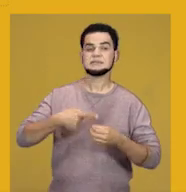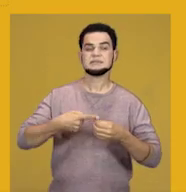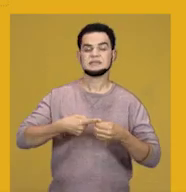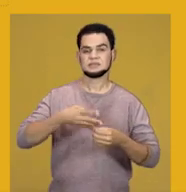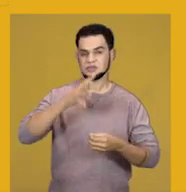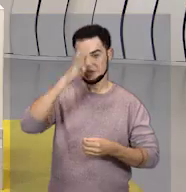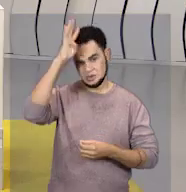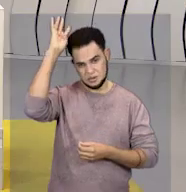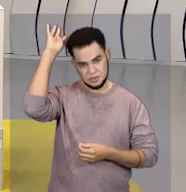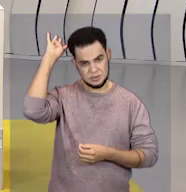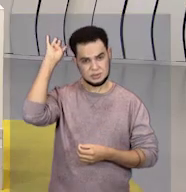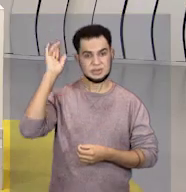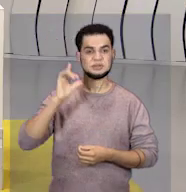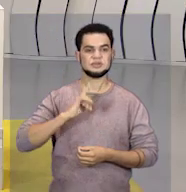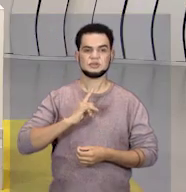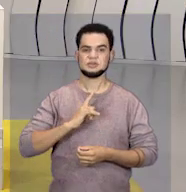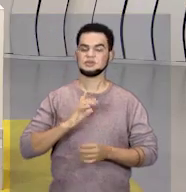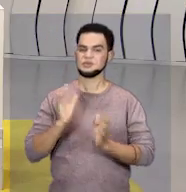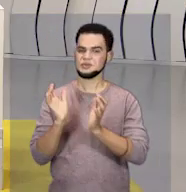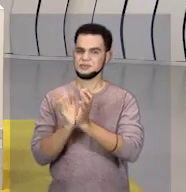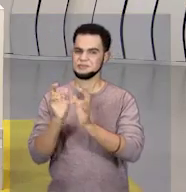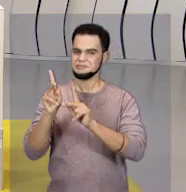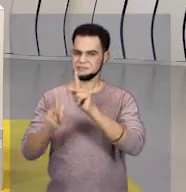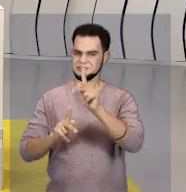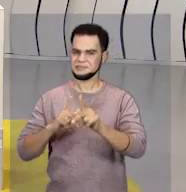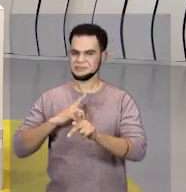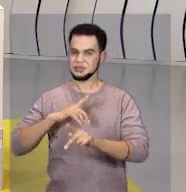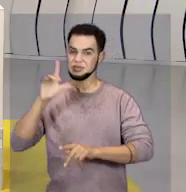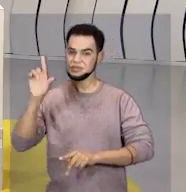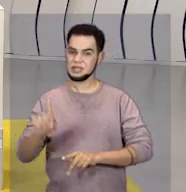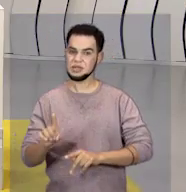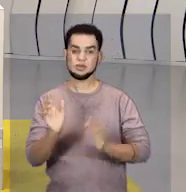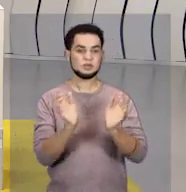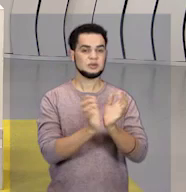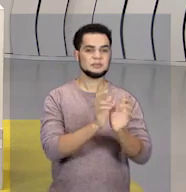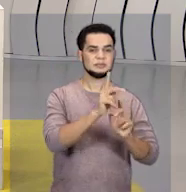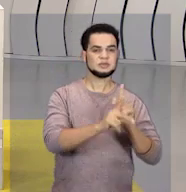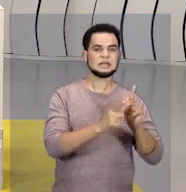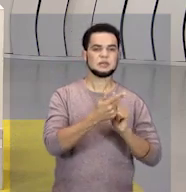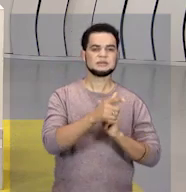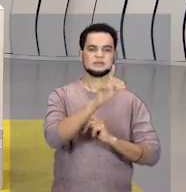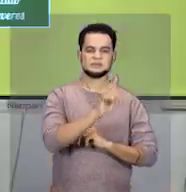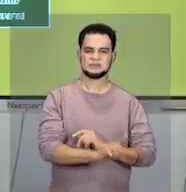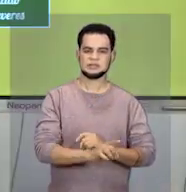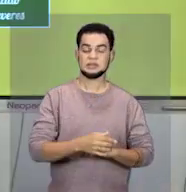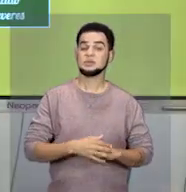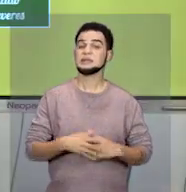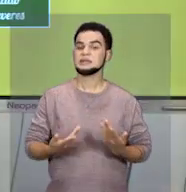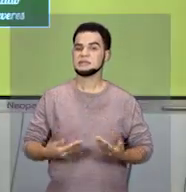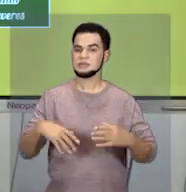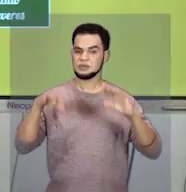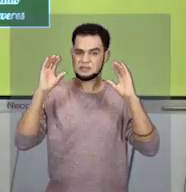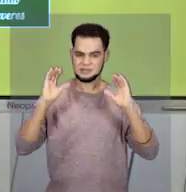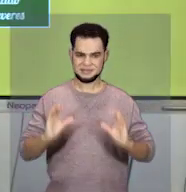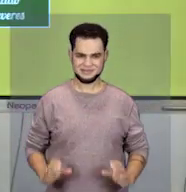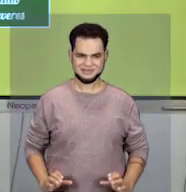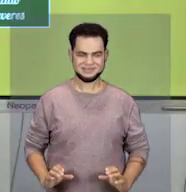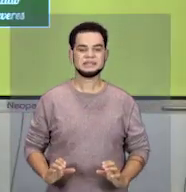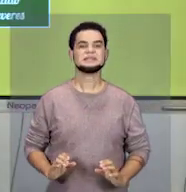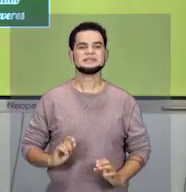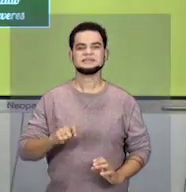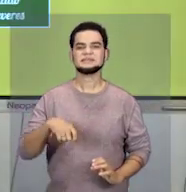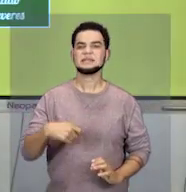que tinham direito e aquelas pessoas que não tinham. Portanto, cidadania tem a ver com a qualidade de